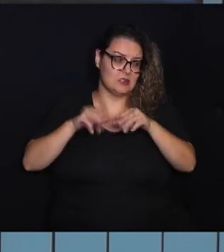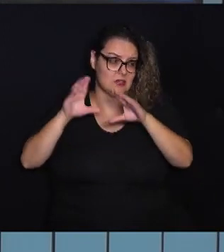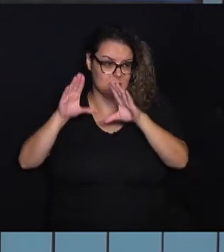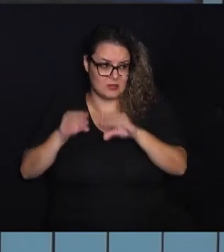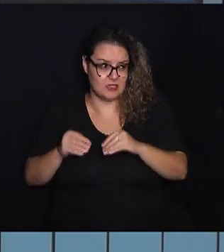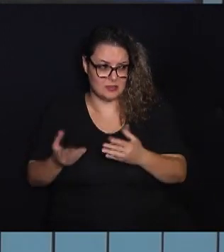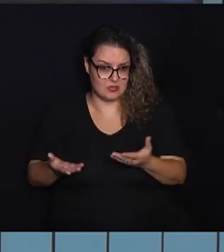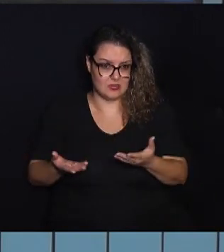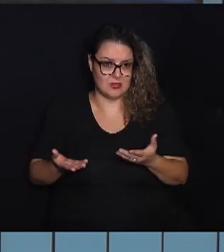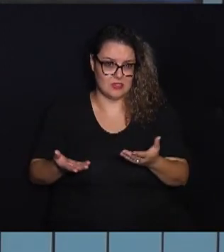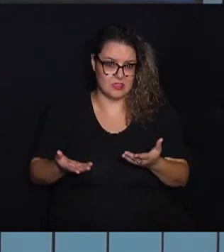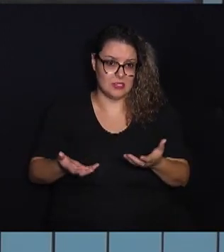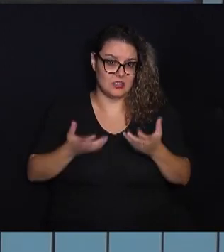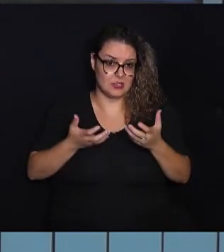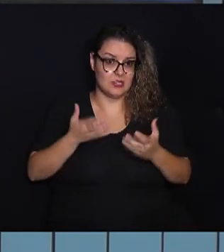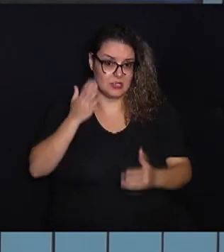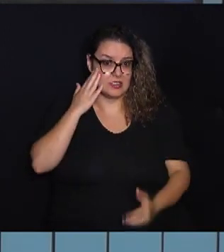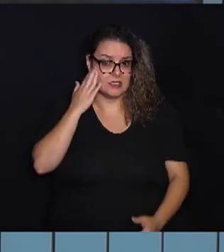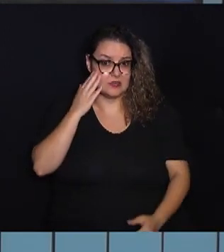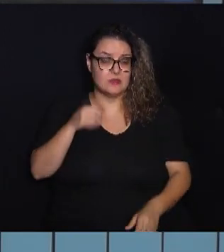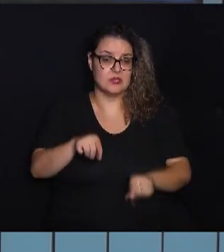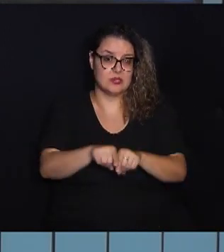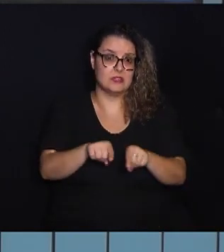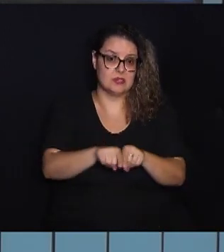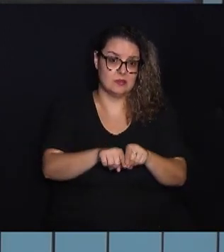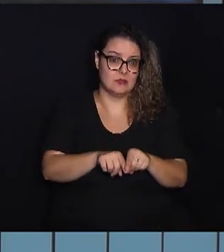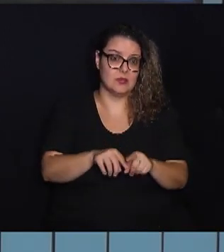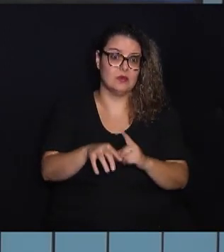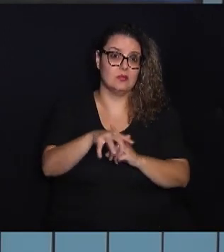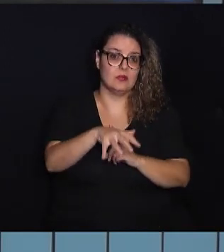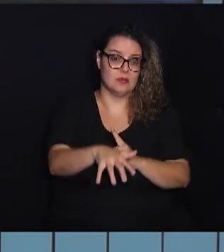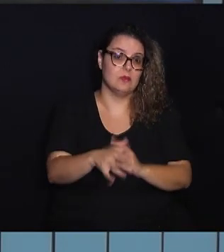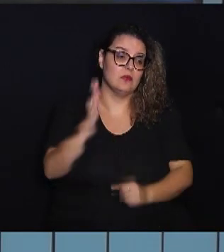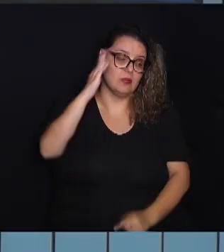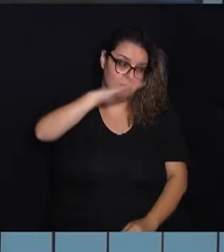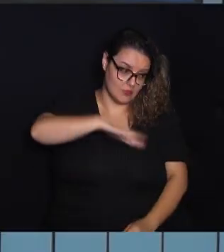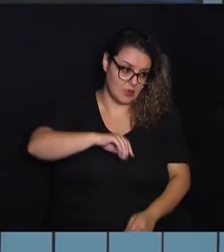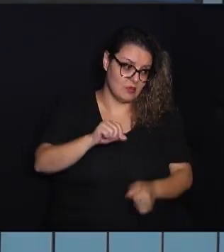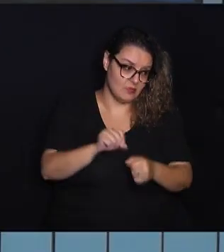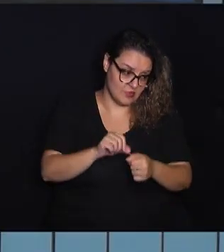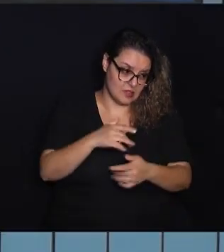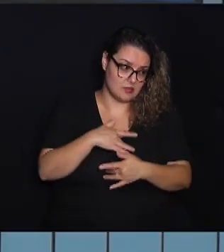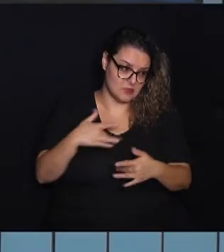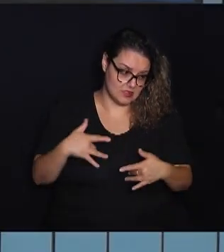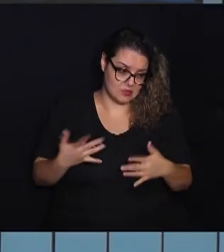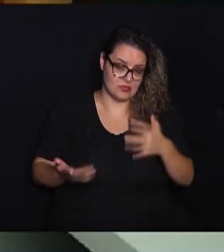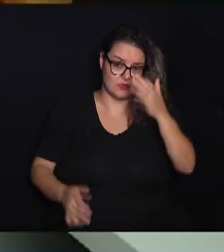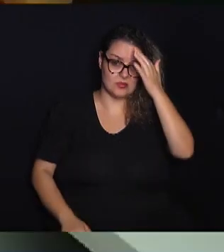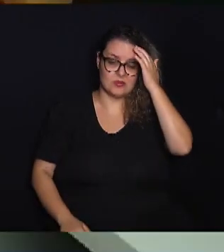né? Então, eu queria saber se isso também, o quão mal isso faz, né, para a saúde.